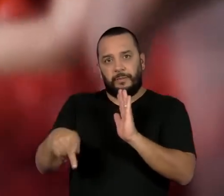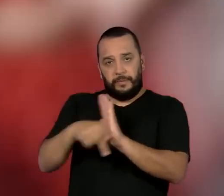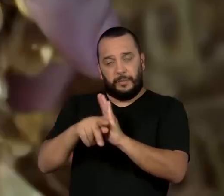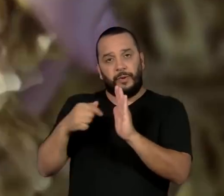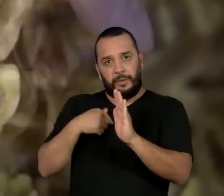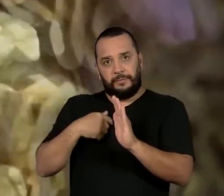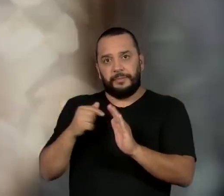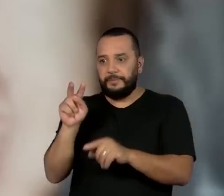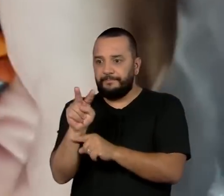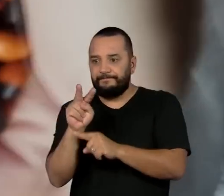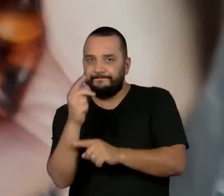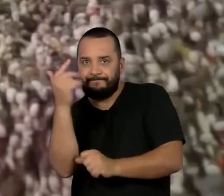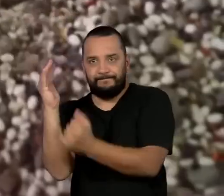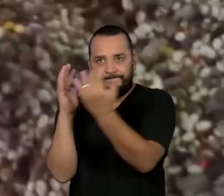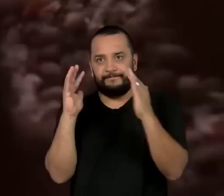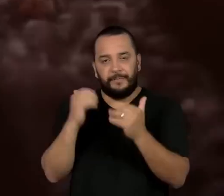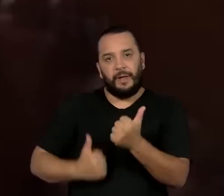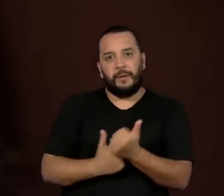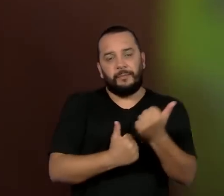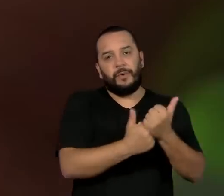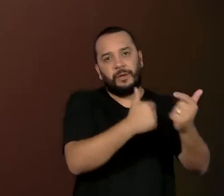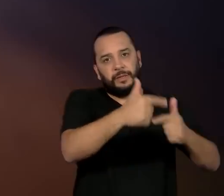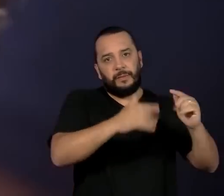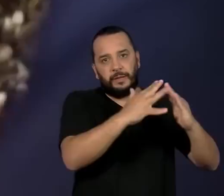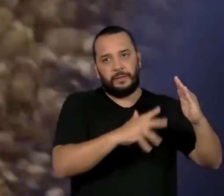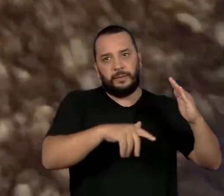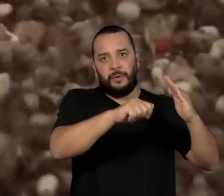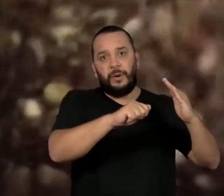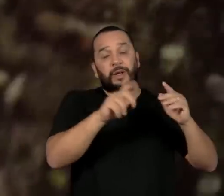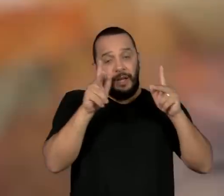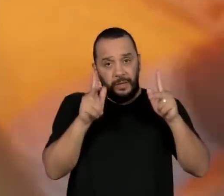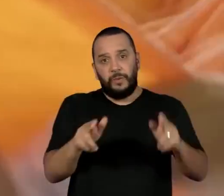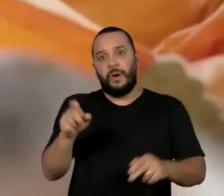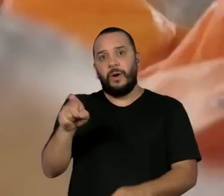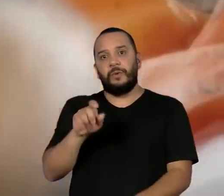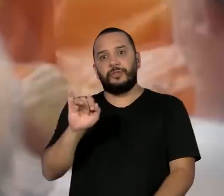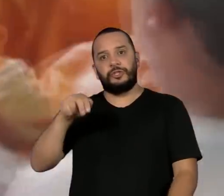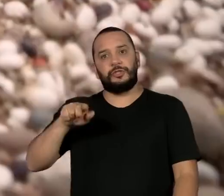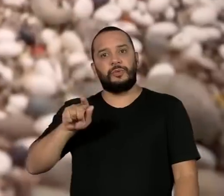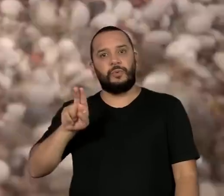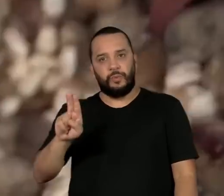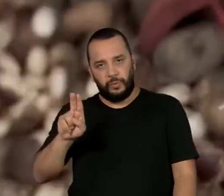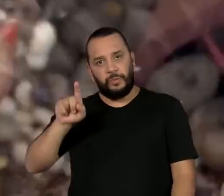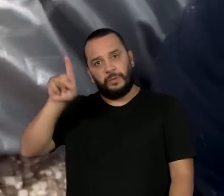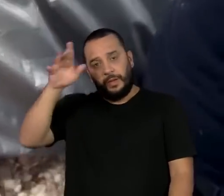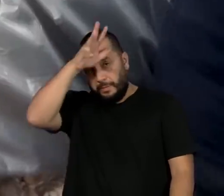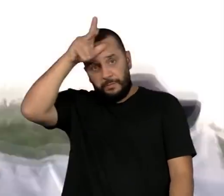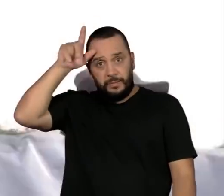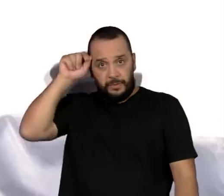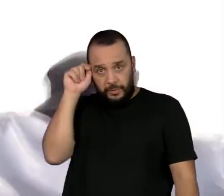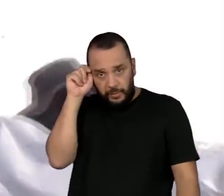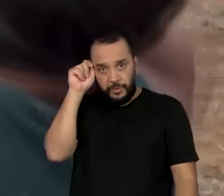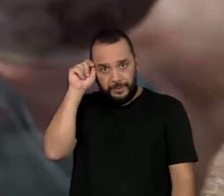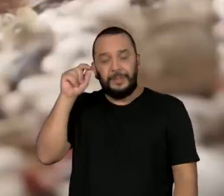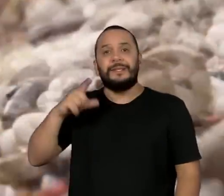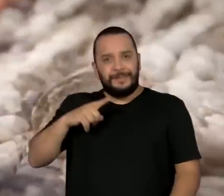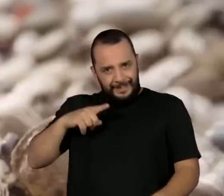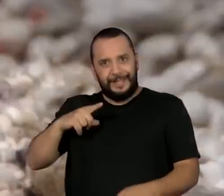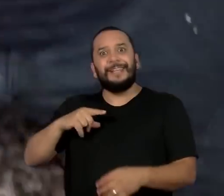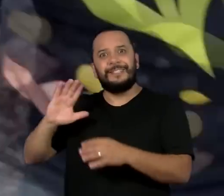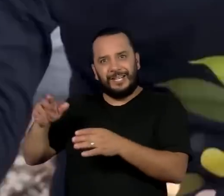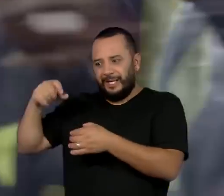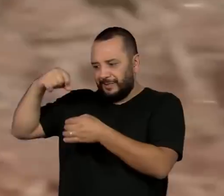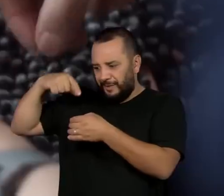a exemplo do que realiza no território indígena do Xingu, em Mato Grosso, onde a rede de sementes existe há mais